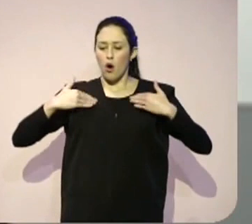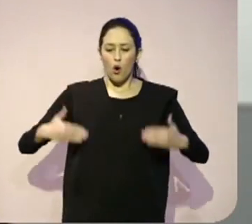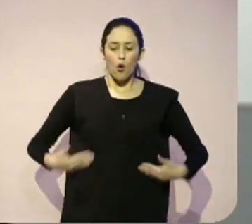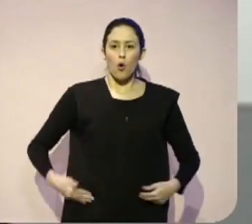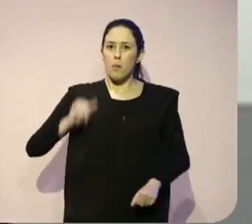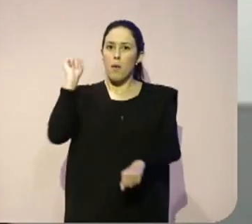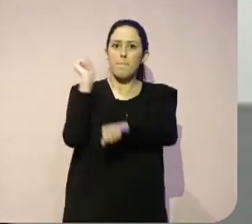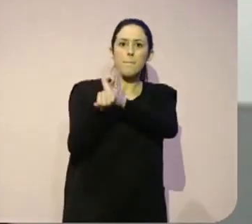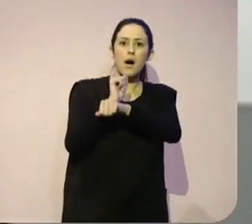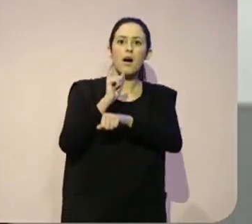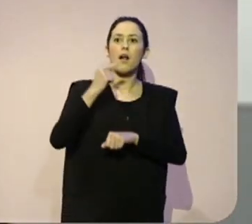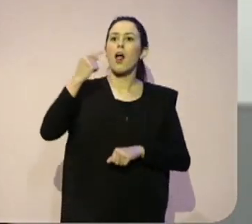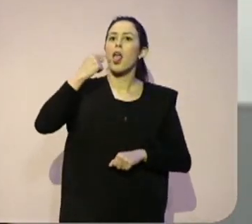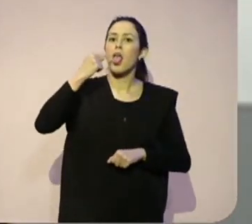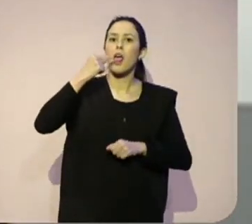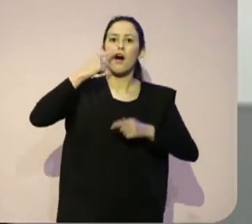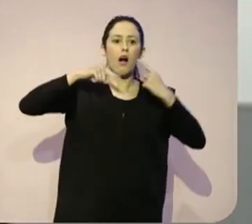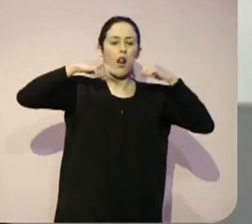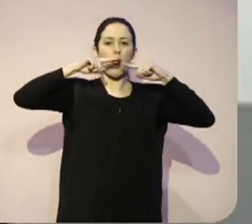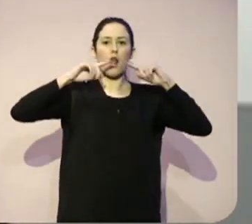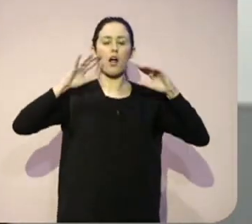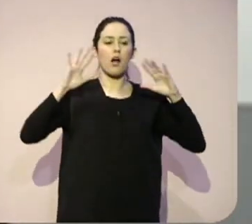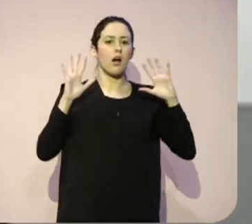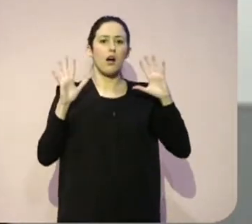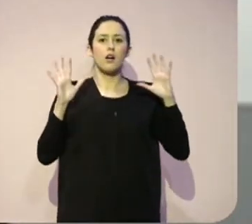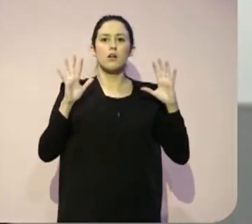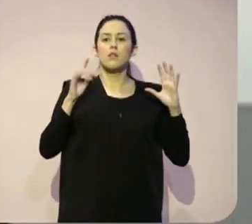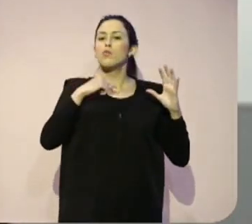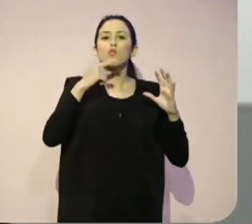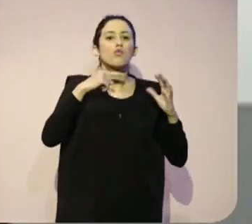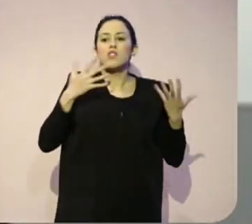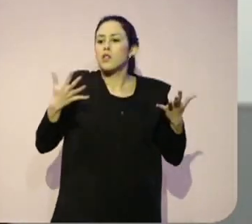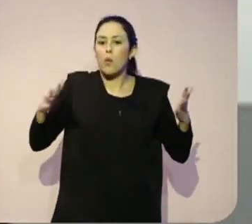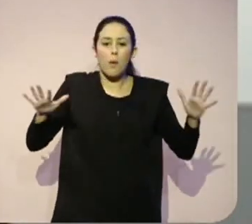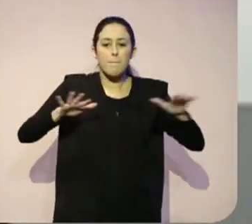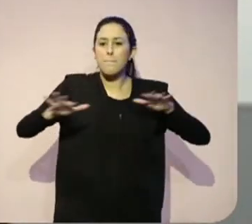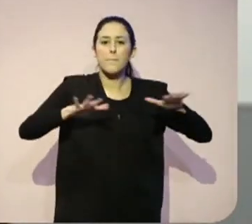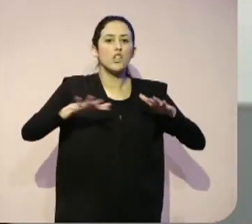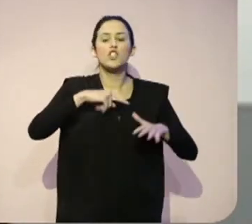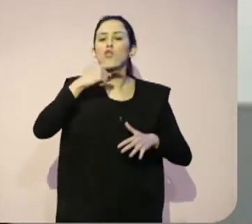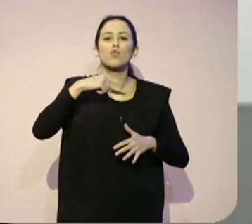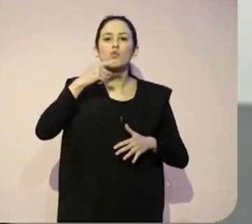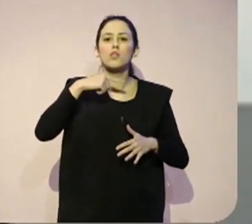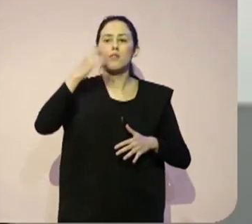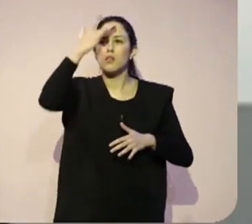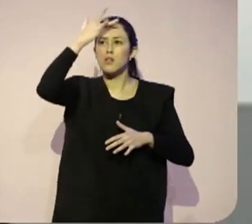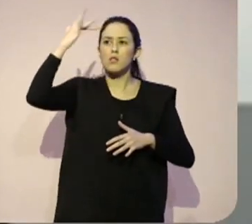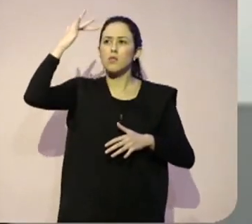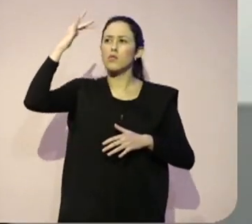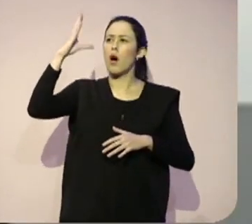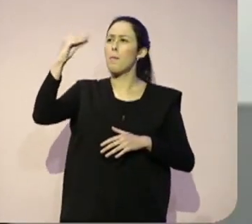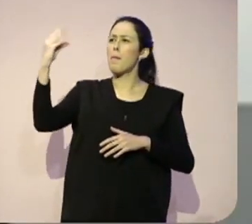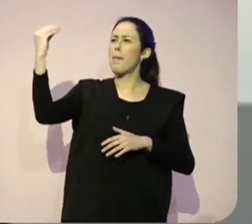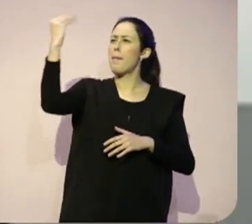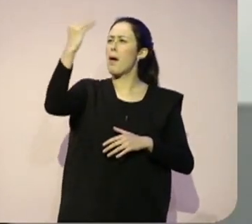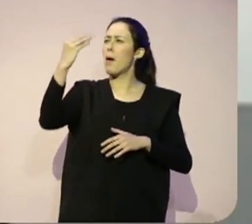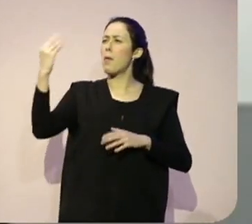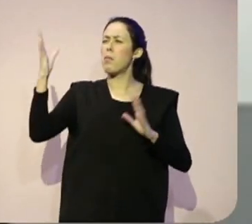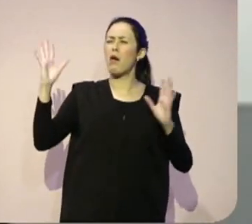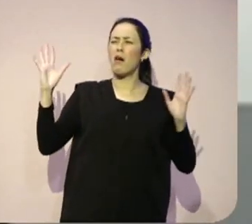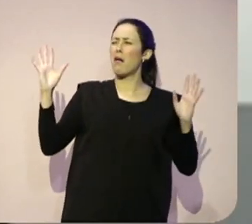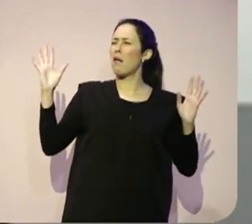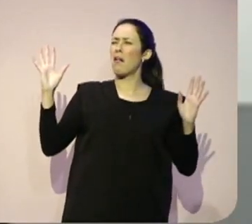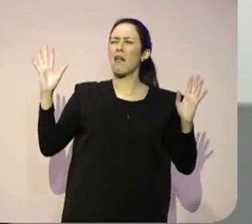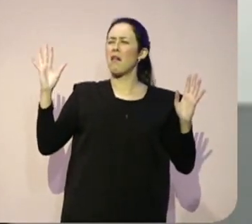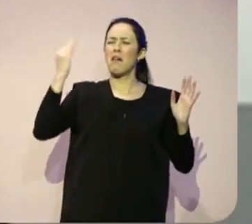a tua língua começa a enrolar, você não consegue se mexer. As pessoas falam, parece mais um burburinho do que alguém te